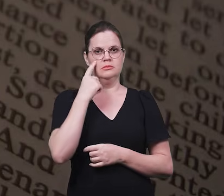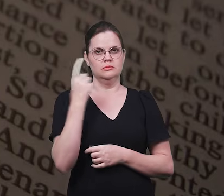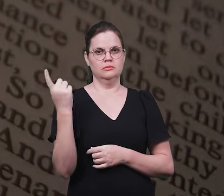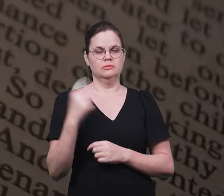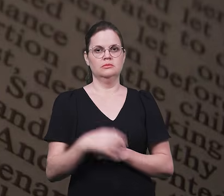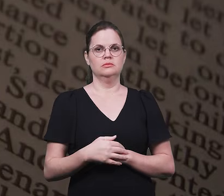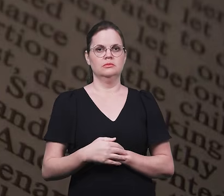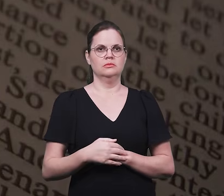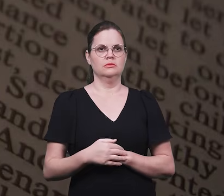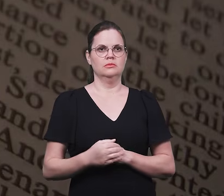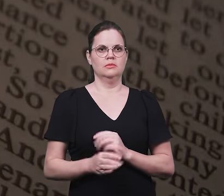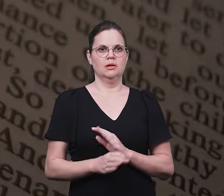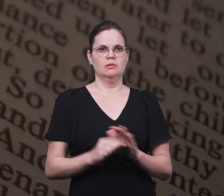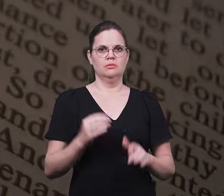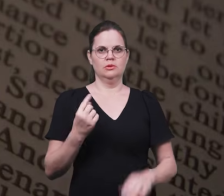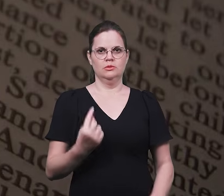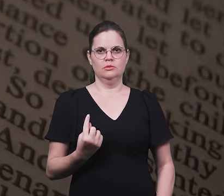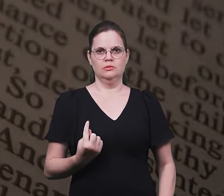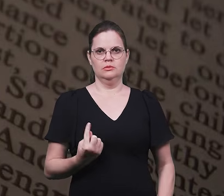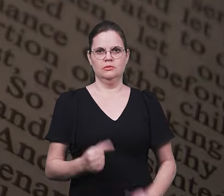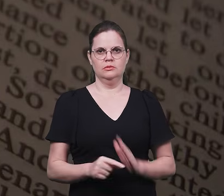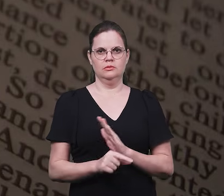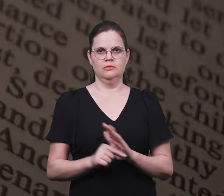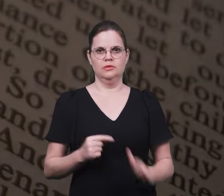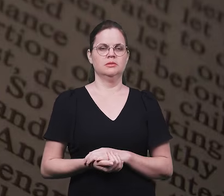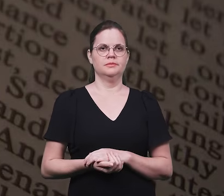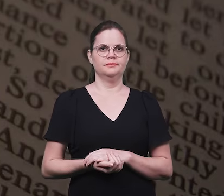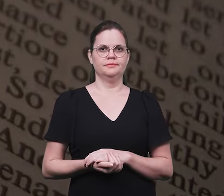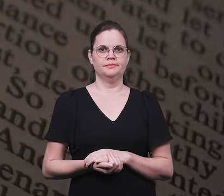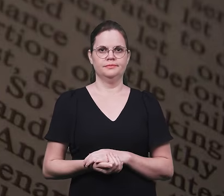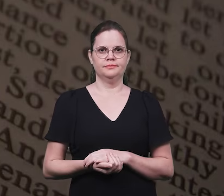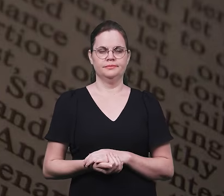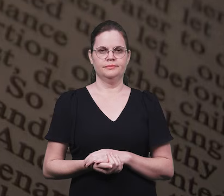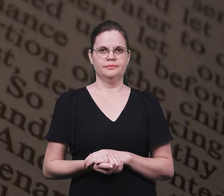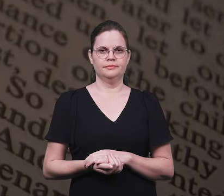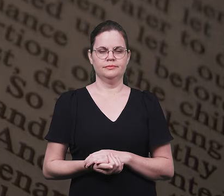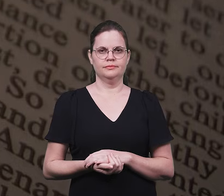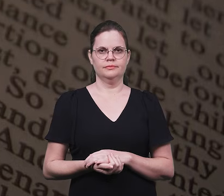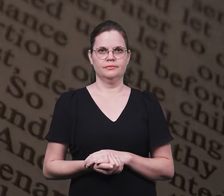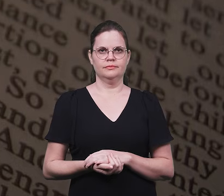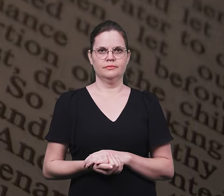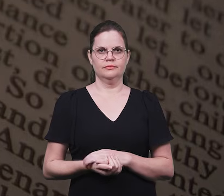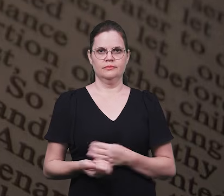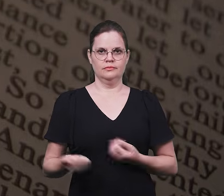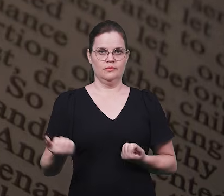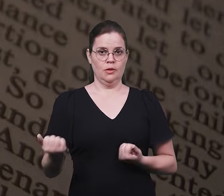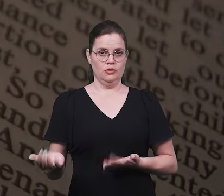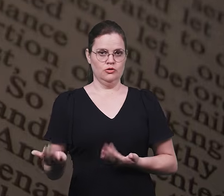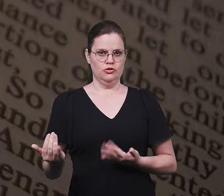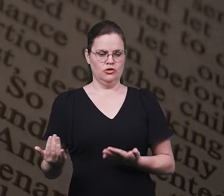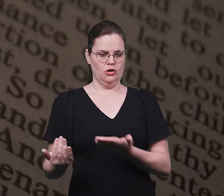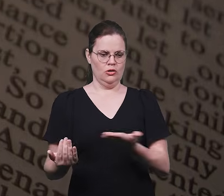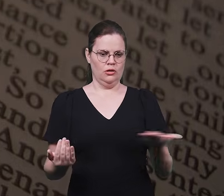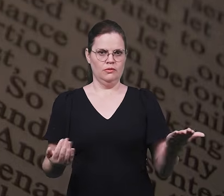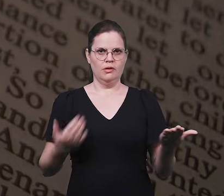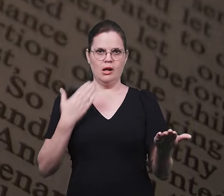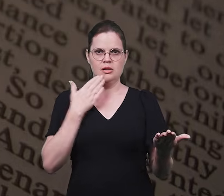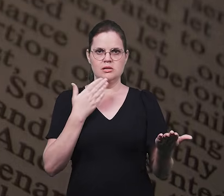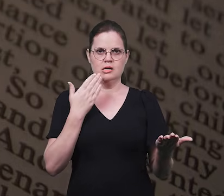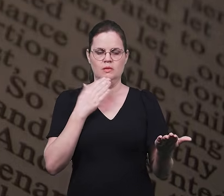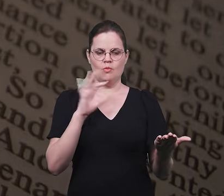no capítulo 1, verso 4, diz assim: mancebos em que não